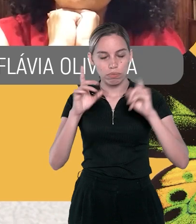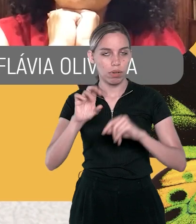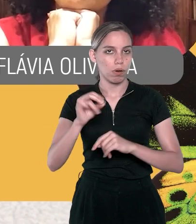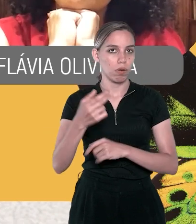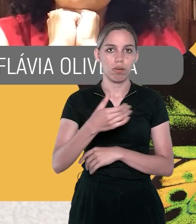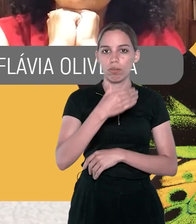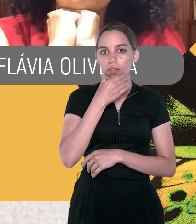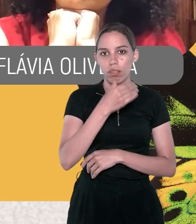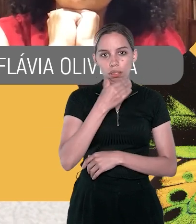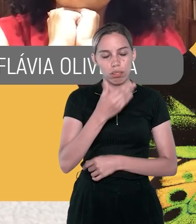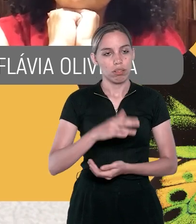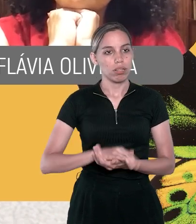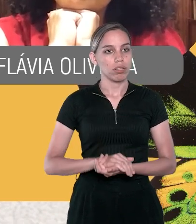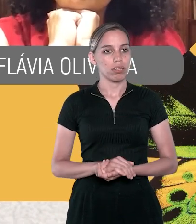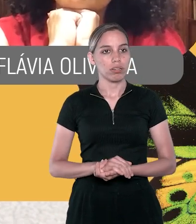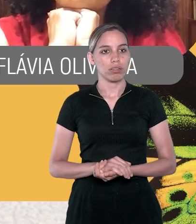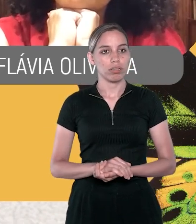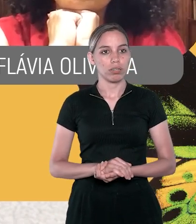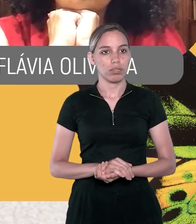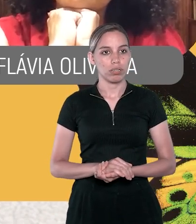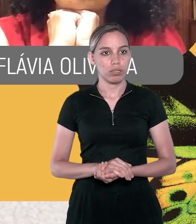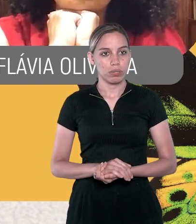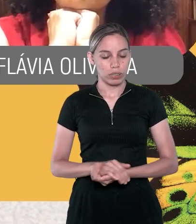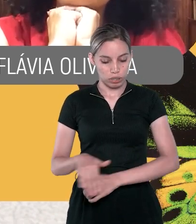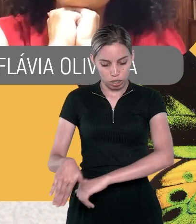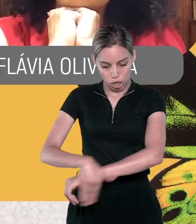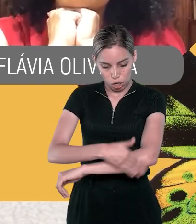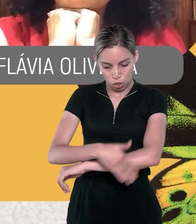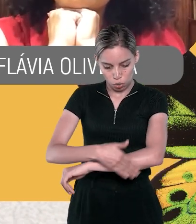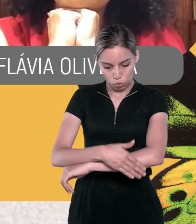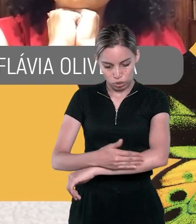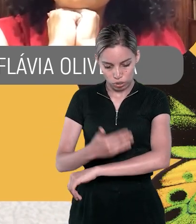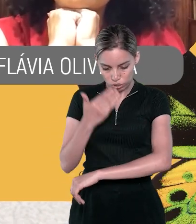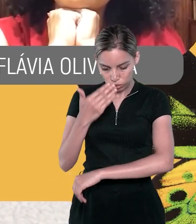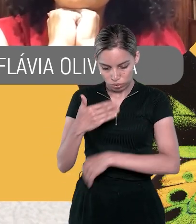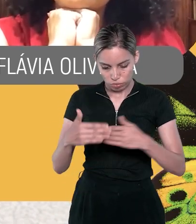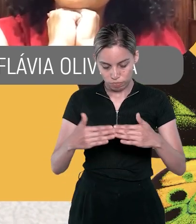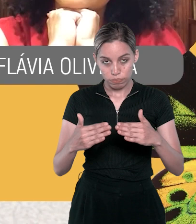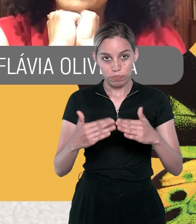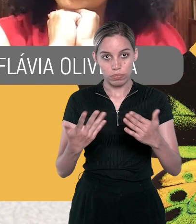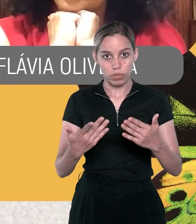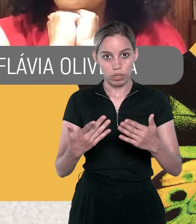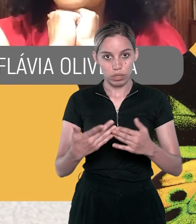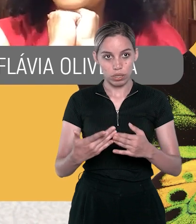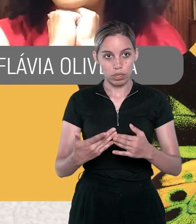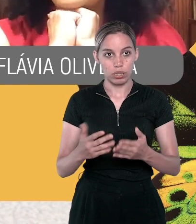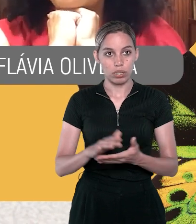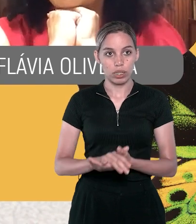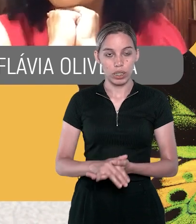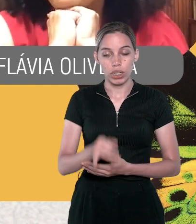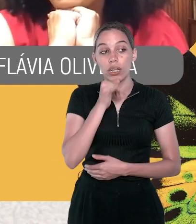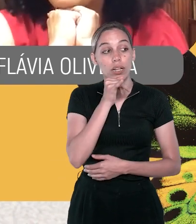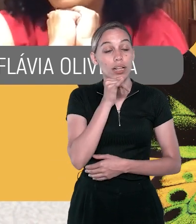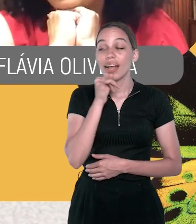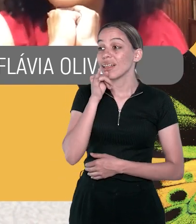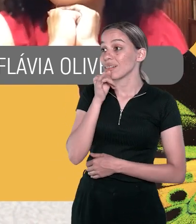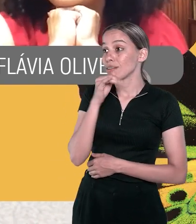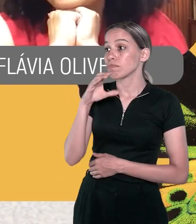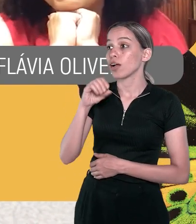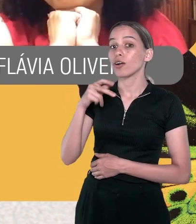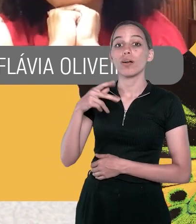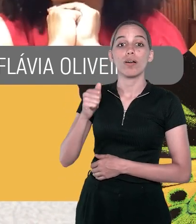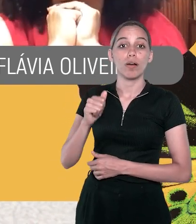depois decora a sua propriedade privada ali, tal, o seu espacinho, né? Mas você é obrigado a interagir. O esporte. A Copa,